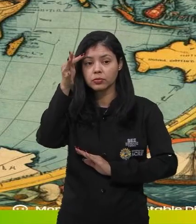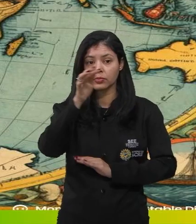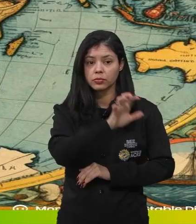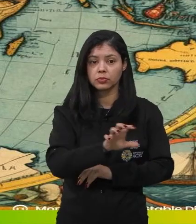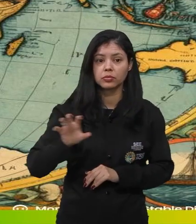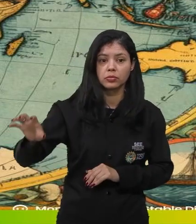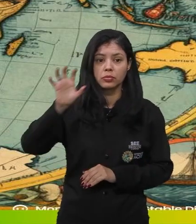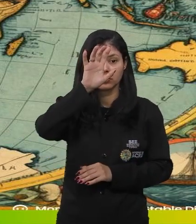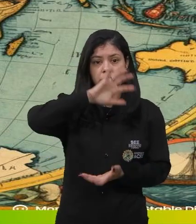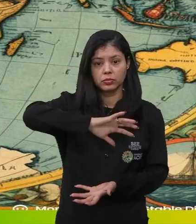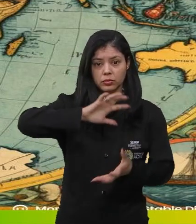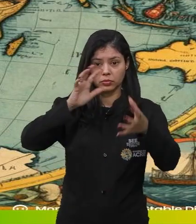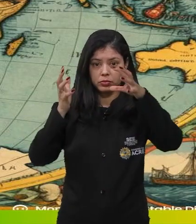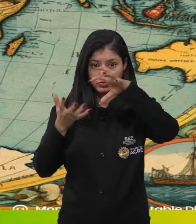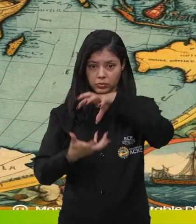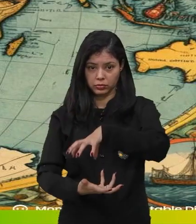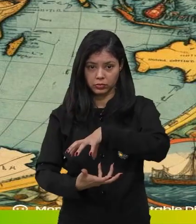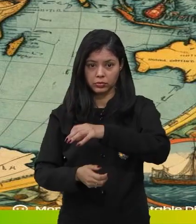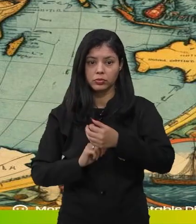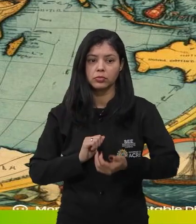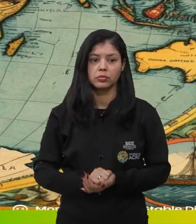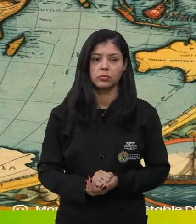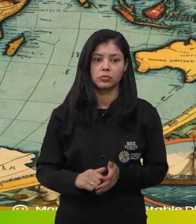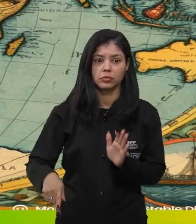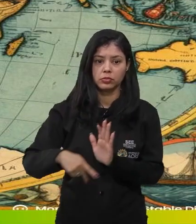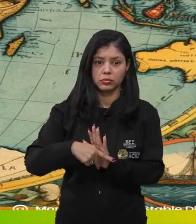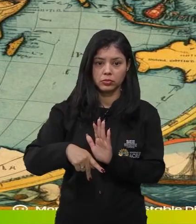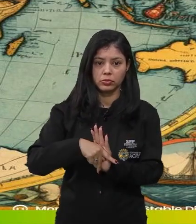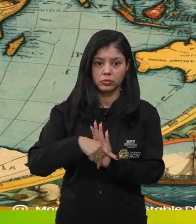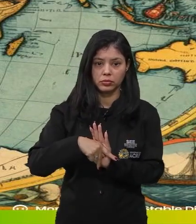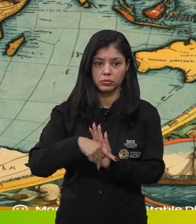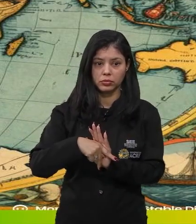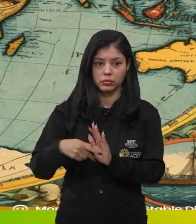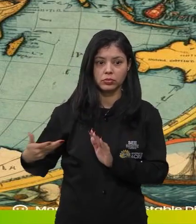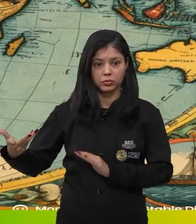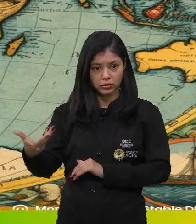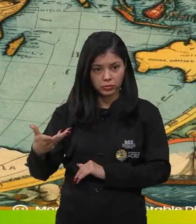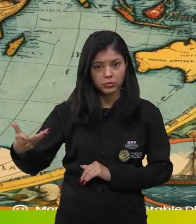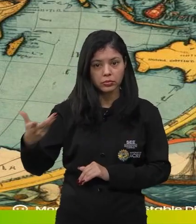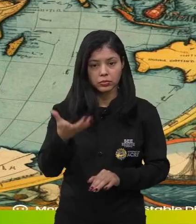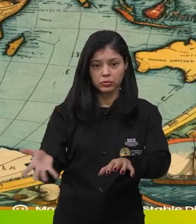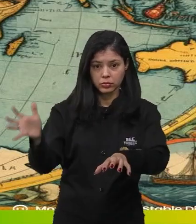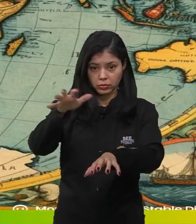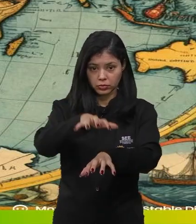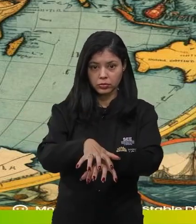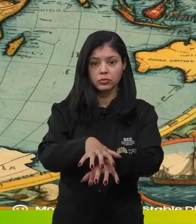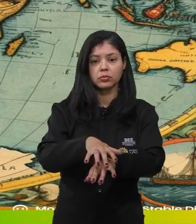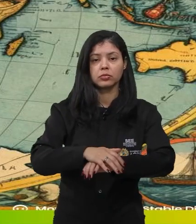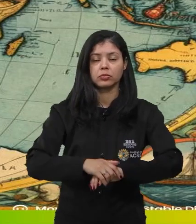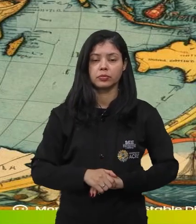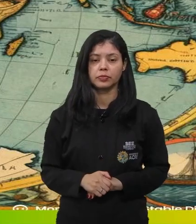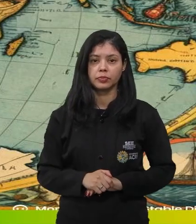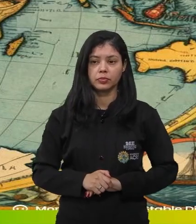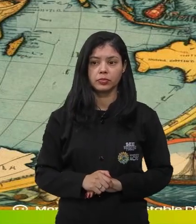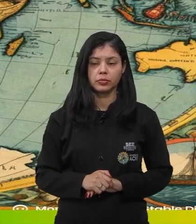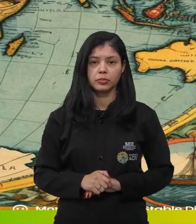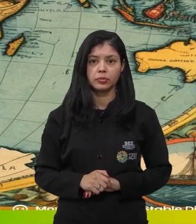o futuro de vastas regiões do globo, estabelecendo bases para a